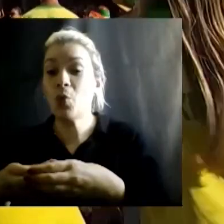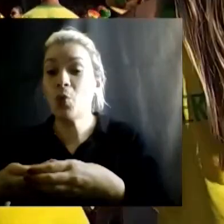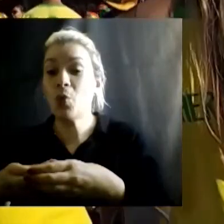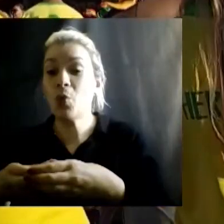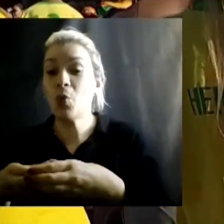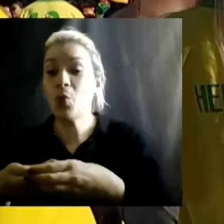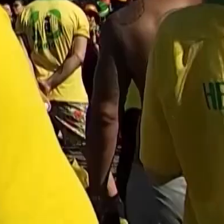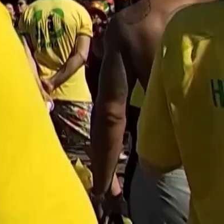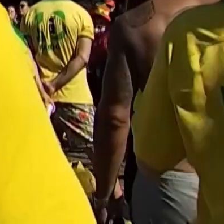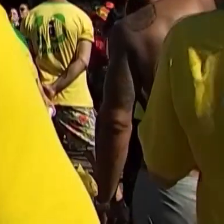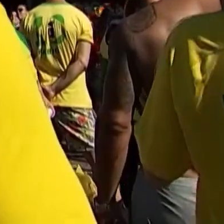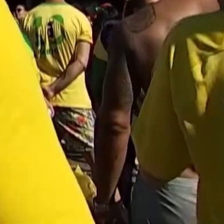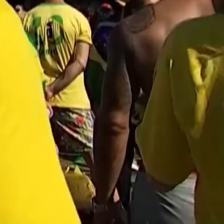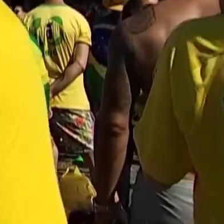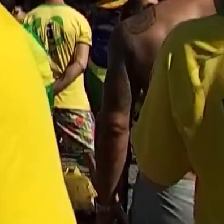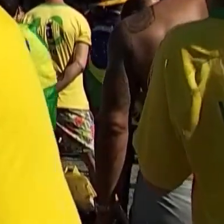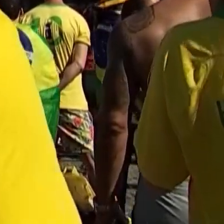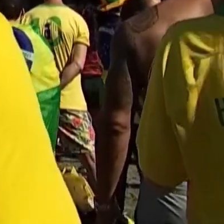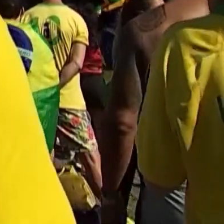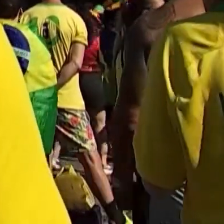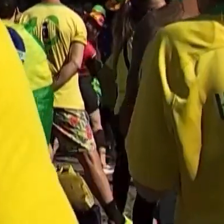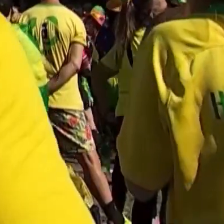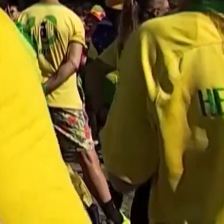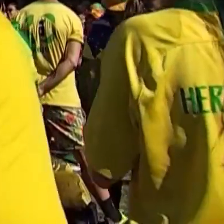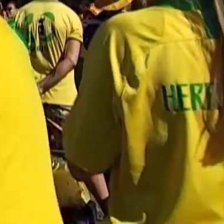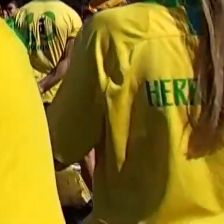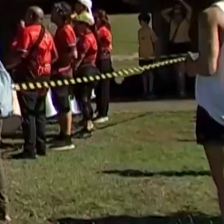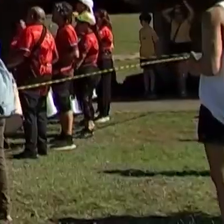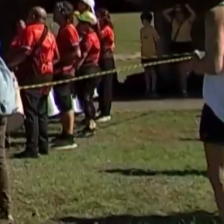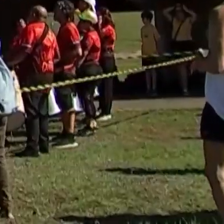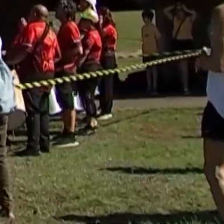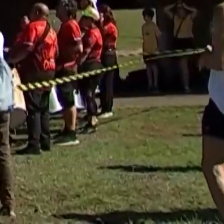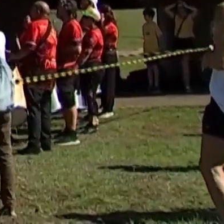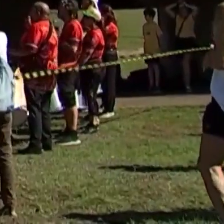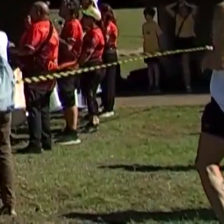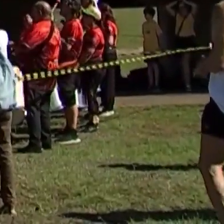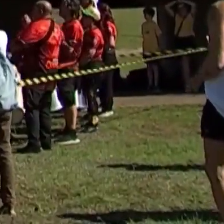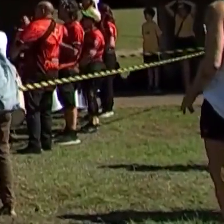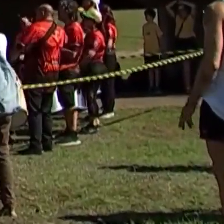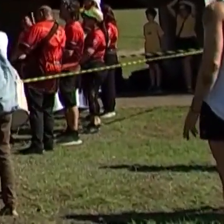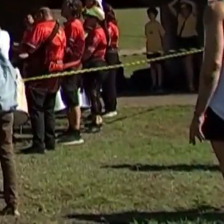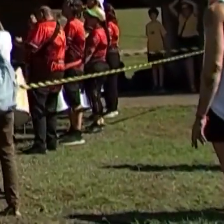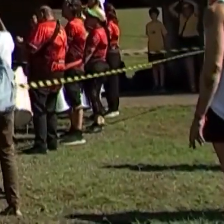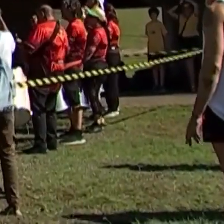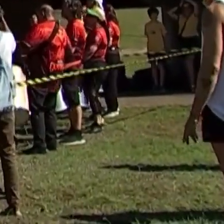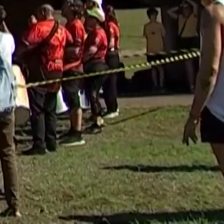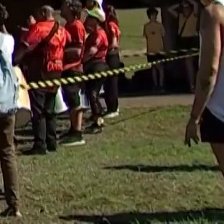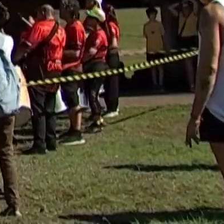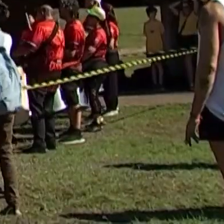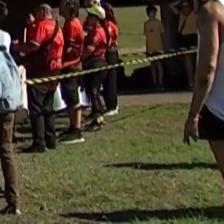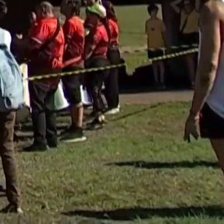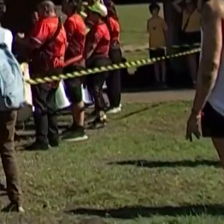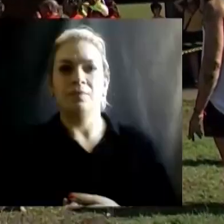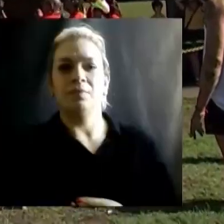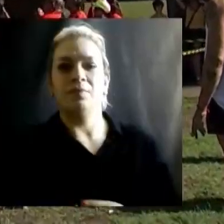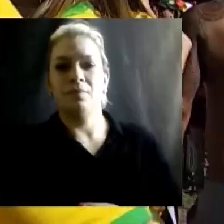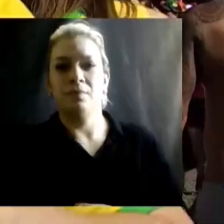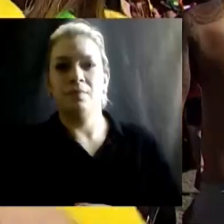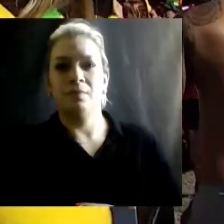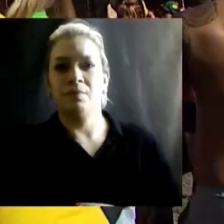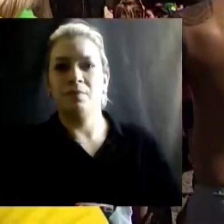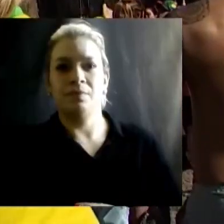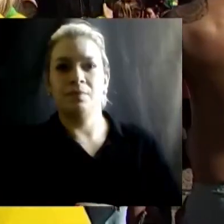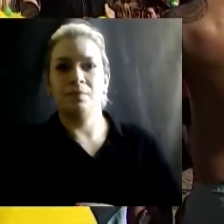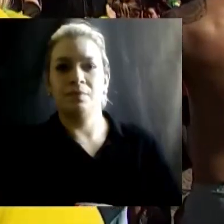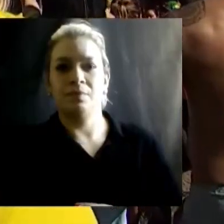Ao ver a Bahia está vindo bastante na praça, isso que é importante. O pessoal sempre com o verde e amarelo e não com times, camisa de times de